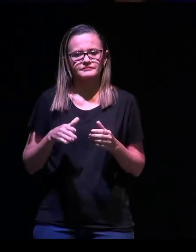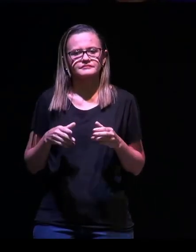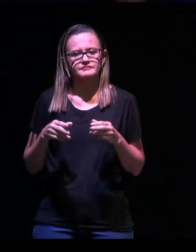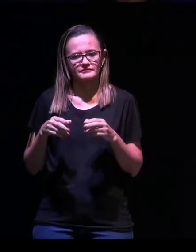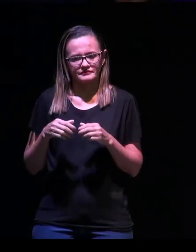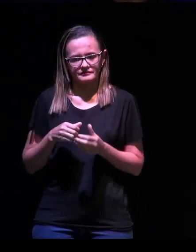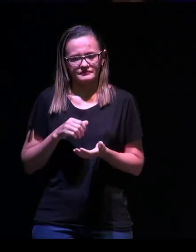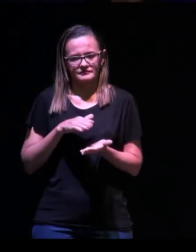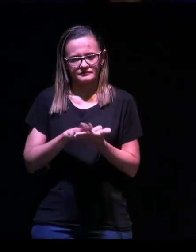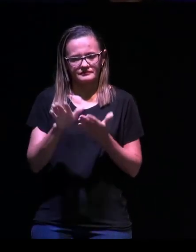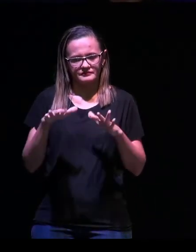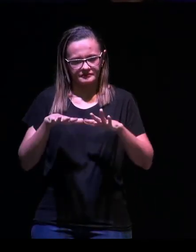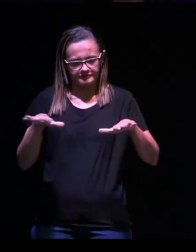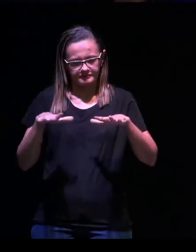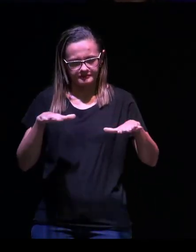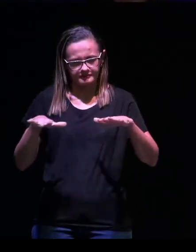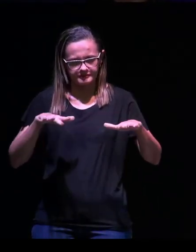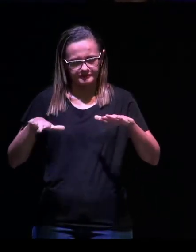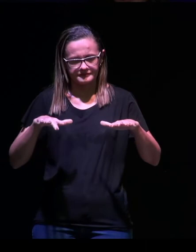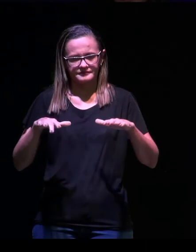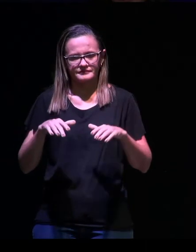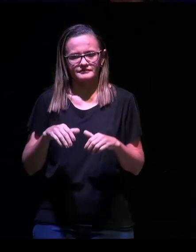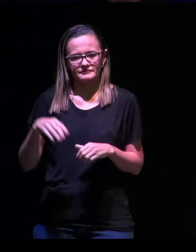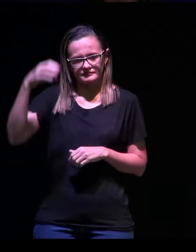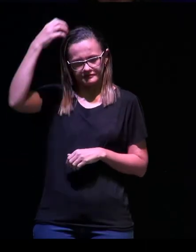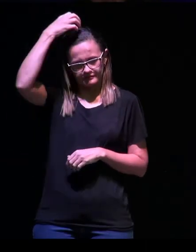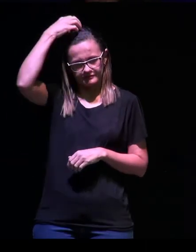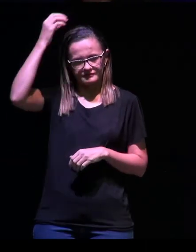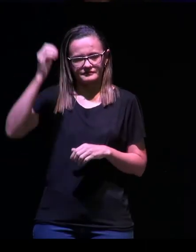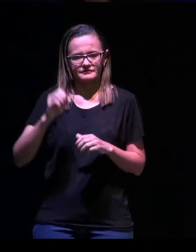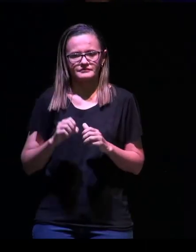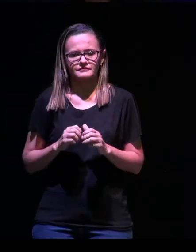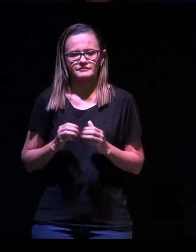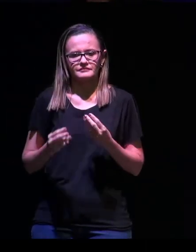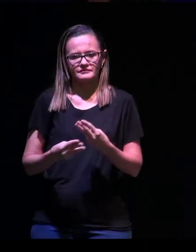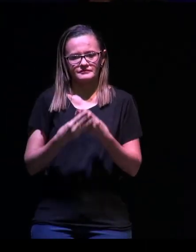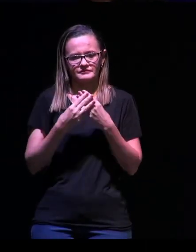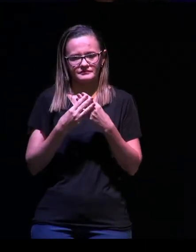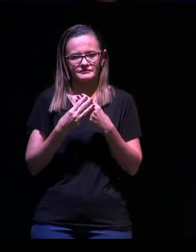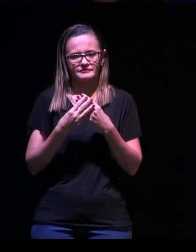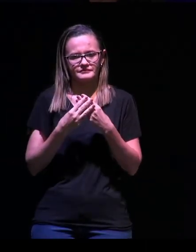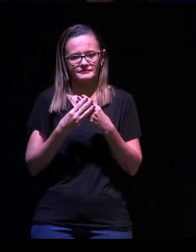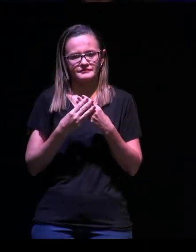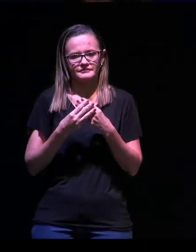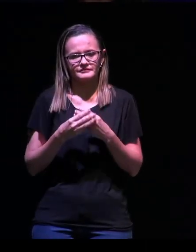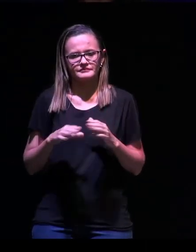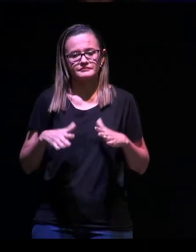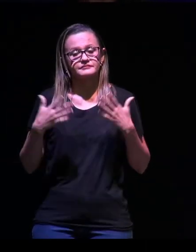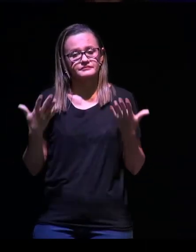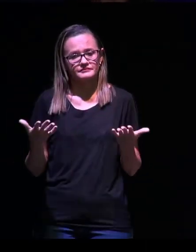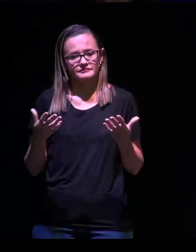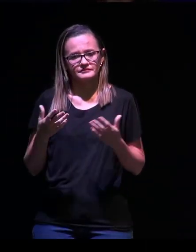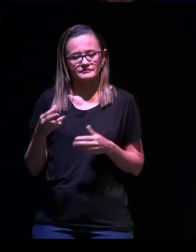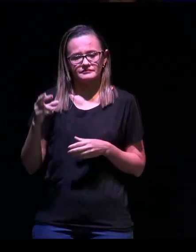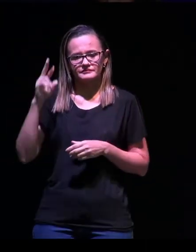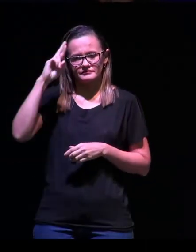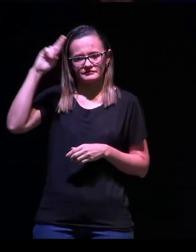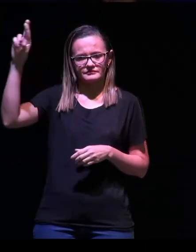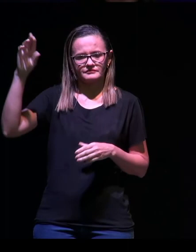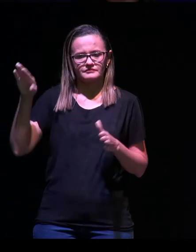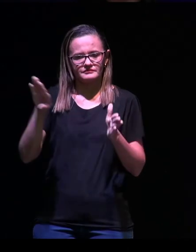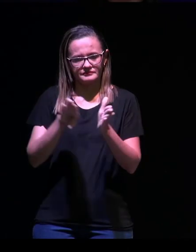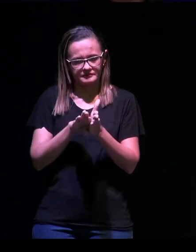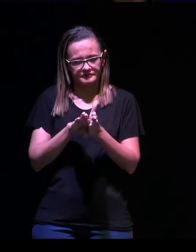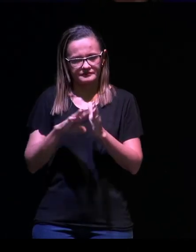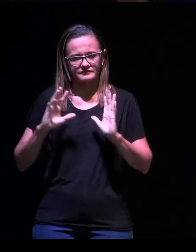do terremoto nos dias do rei Uzias de Judá. Então virá o Senhor meu Deus, e todos os santos virão